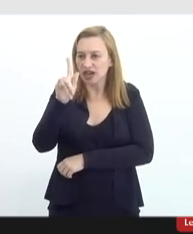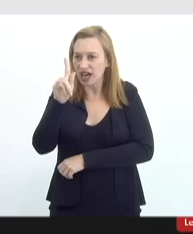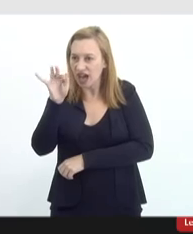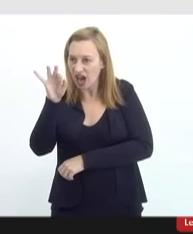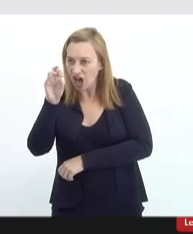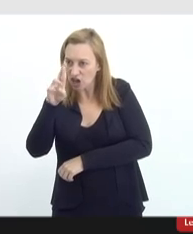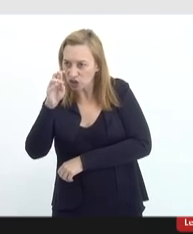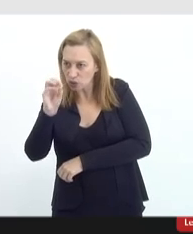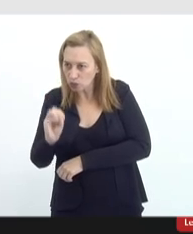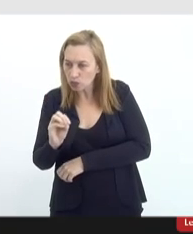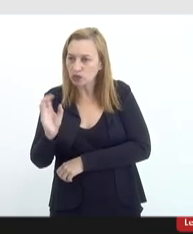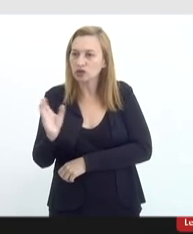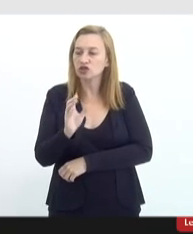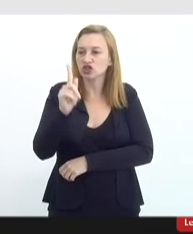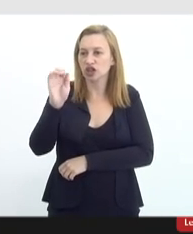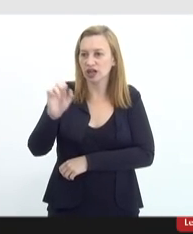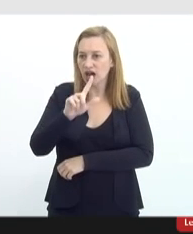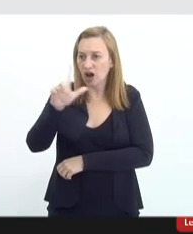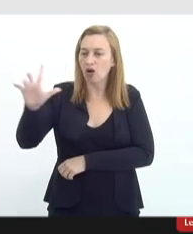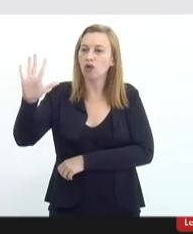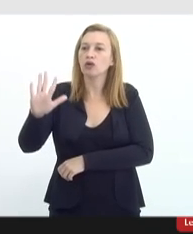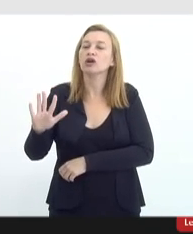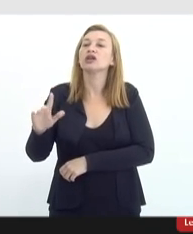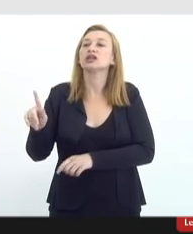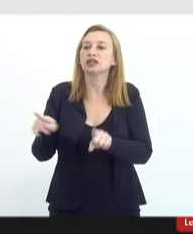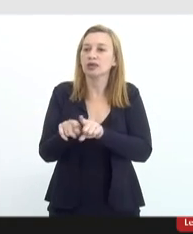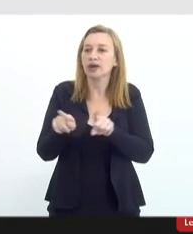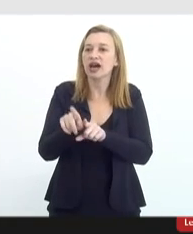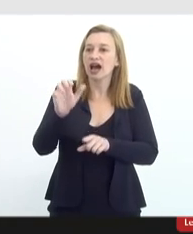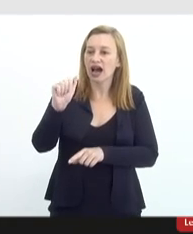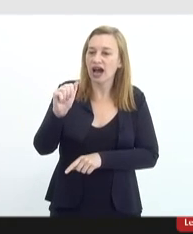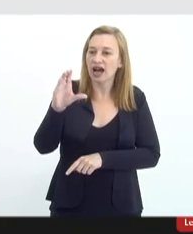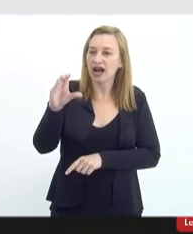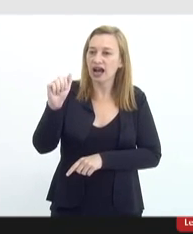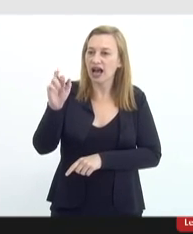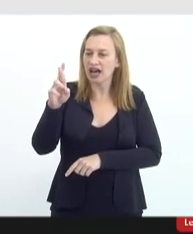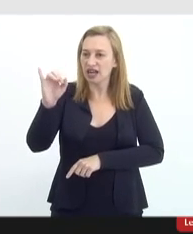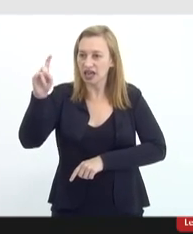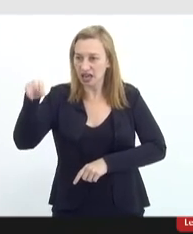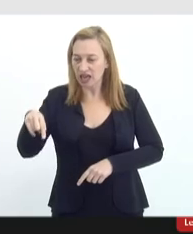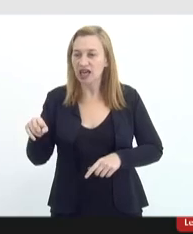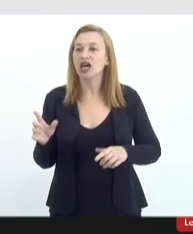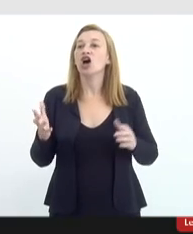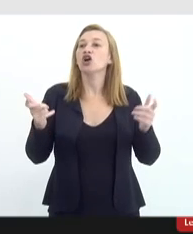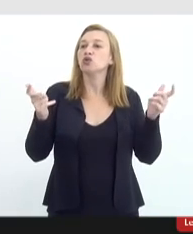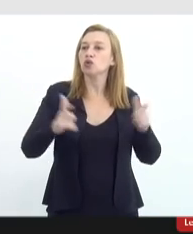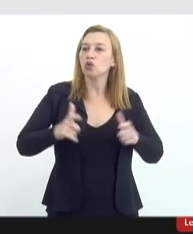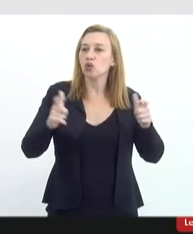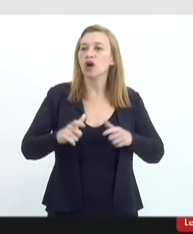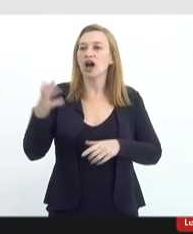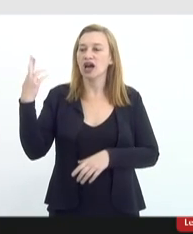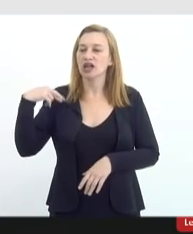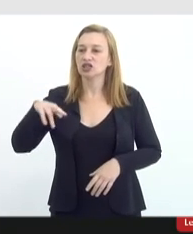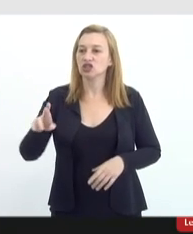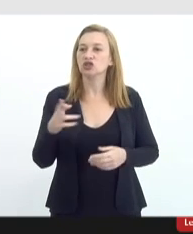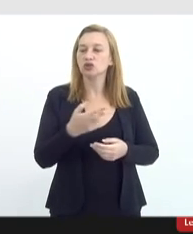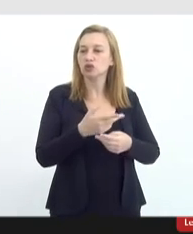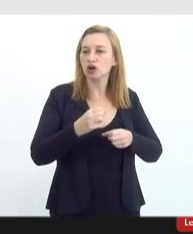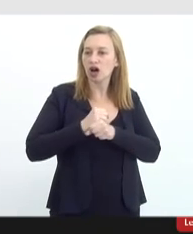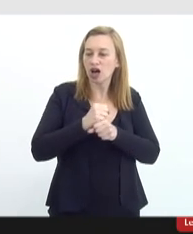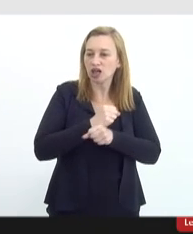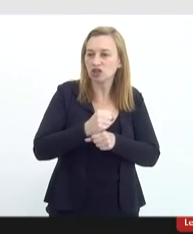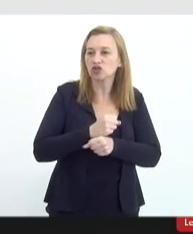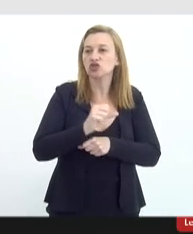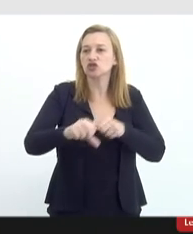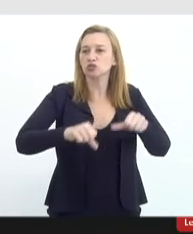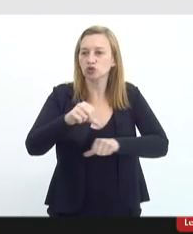essas coisas estão conectadas de algum modo, né? Pensar que no campo religioso foi uma década também de muitas mudanças aceleradas ali